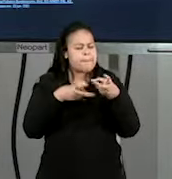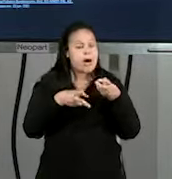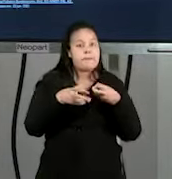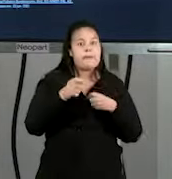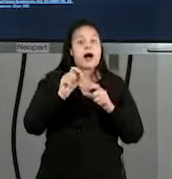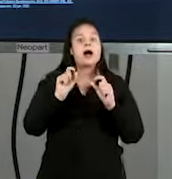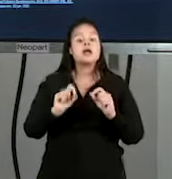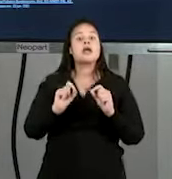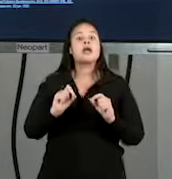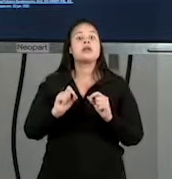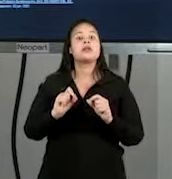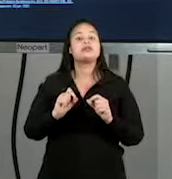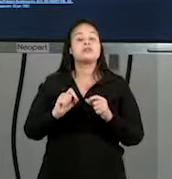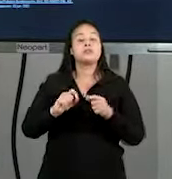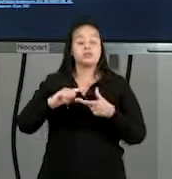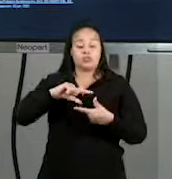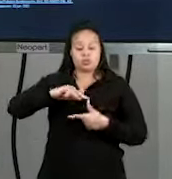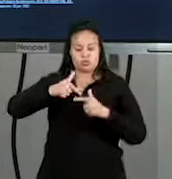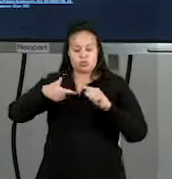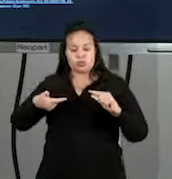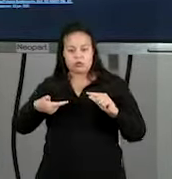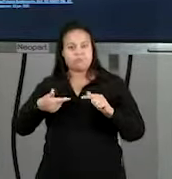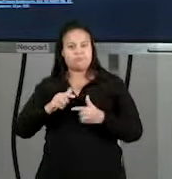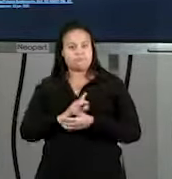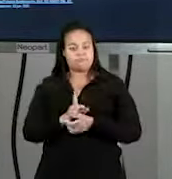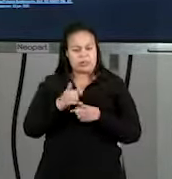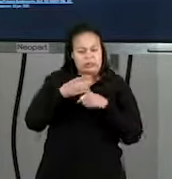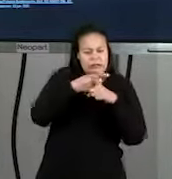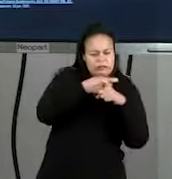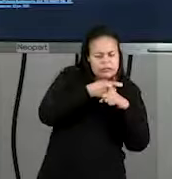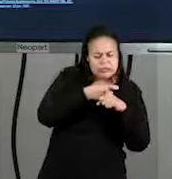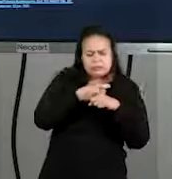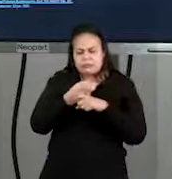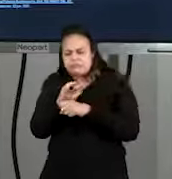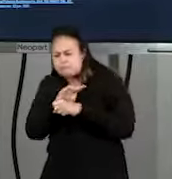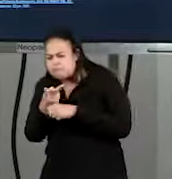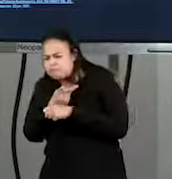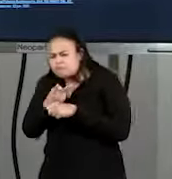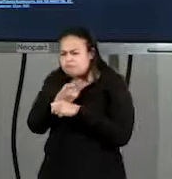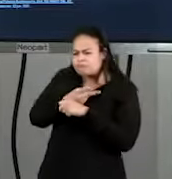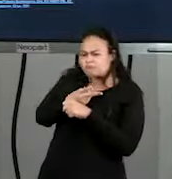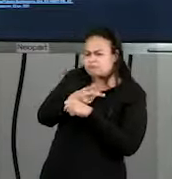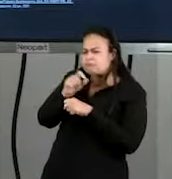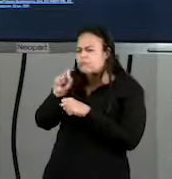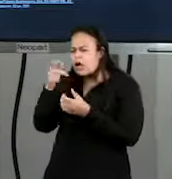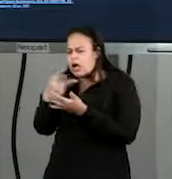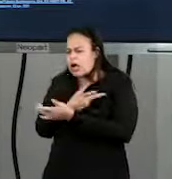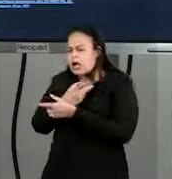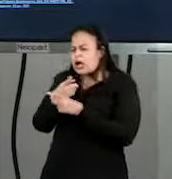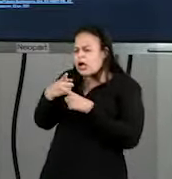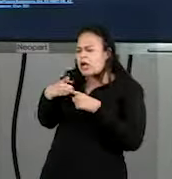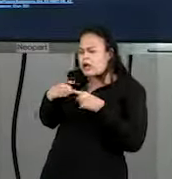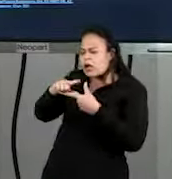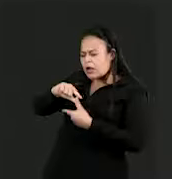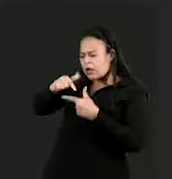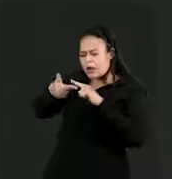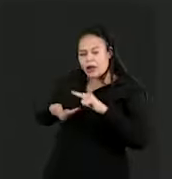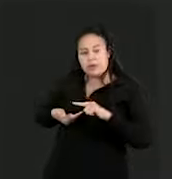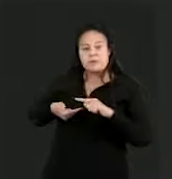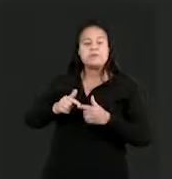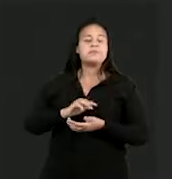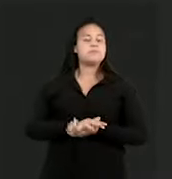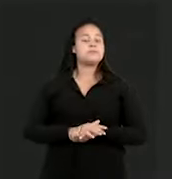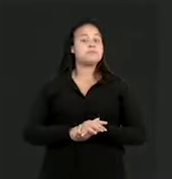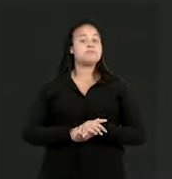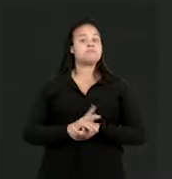os judeus. Eu trouxe aqui algumas fotos para mostrar para vocês o que estava acontecendo. Fotos que dá para mostrar